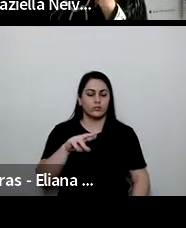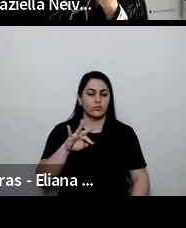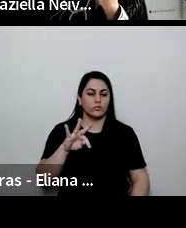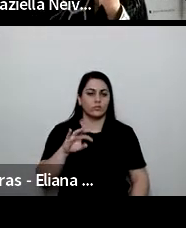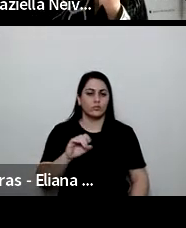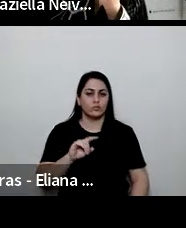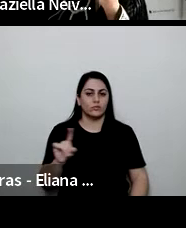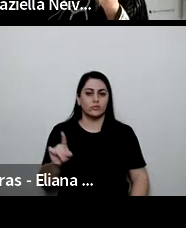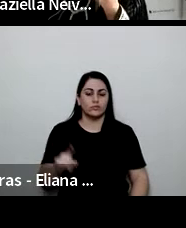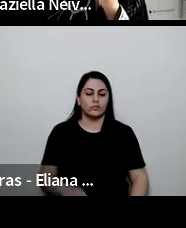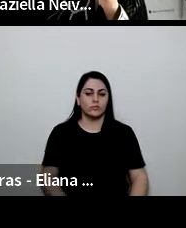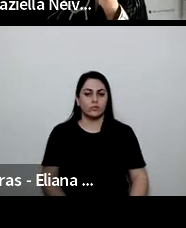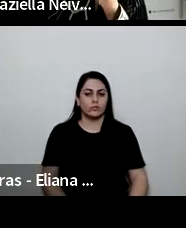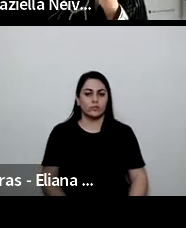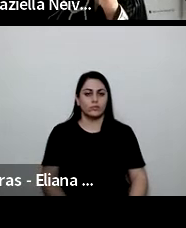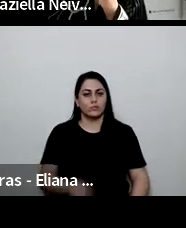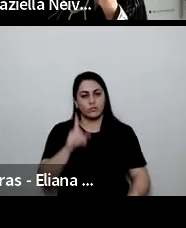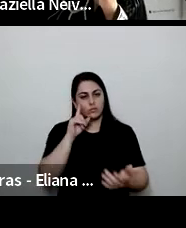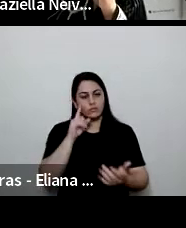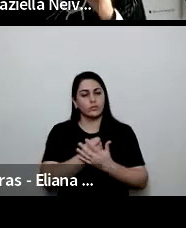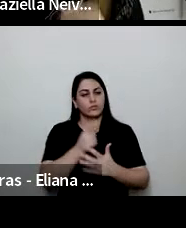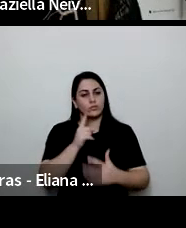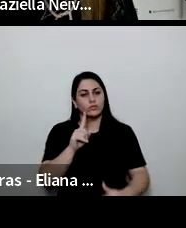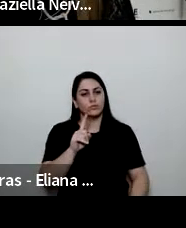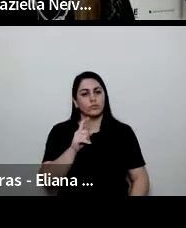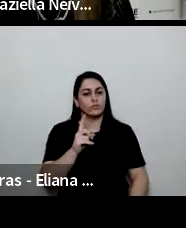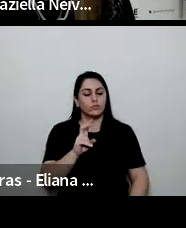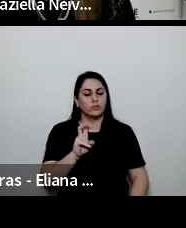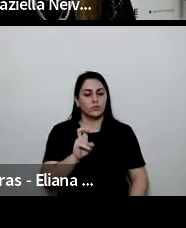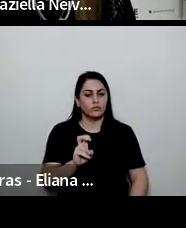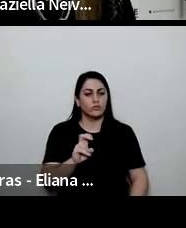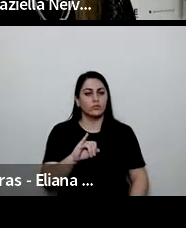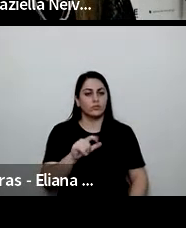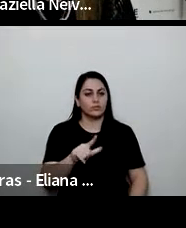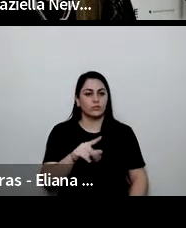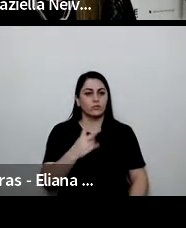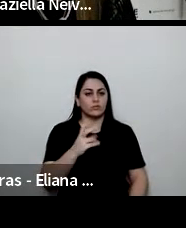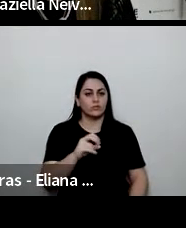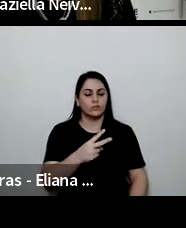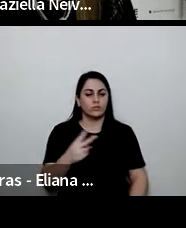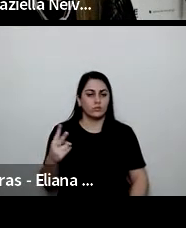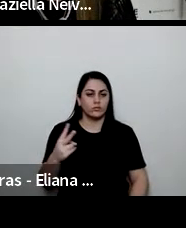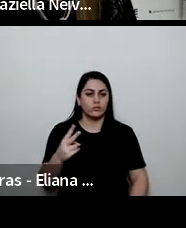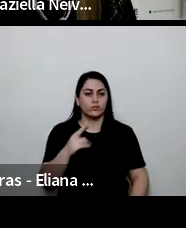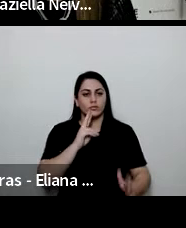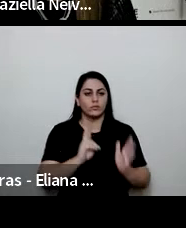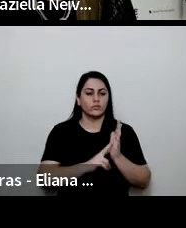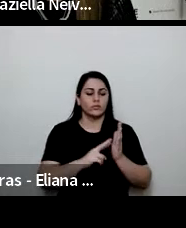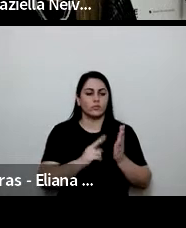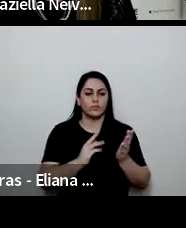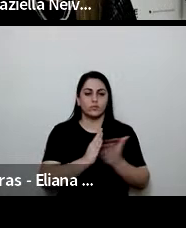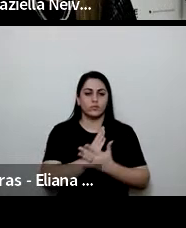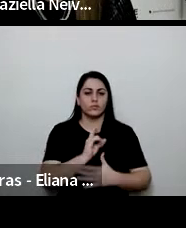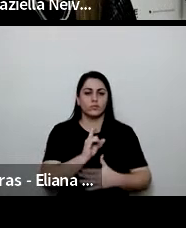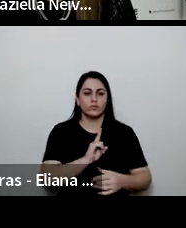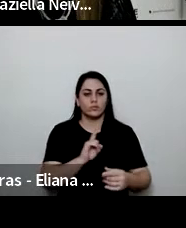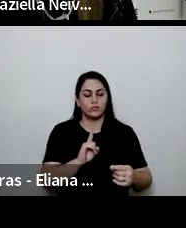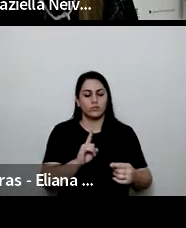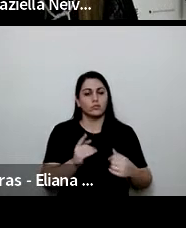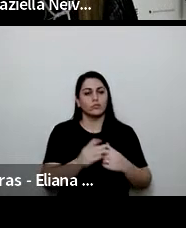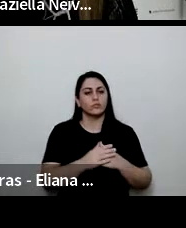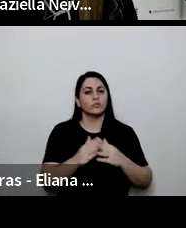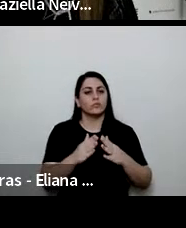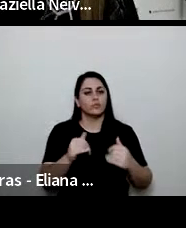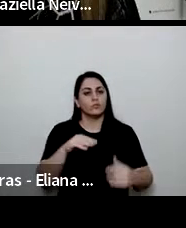em decisão monocrática de 15 de junho de 2022 a relatora negou seguimento ao agravo de instrumento interposto